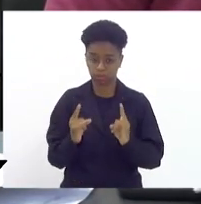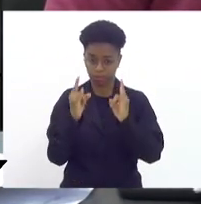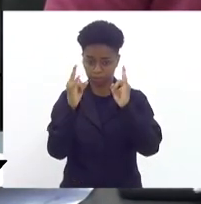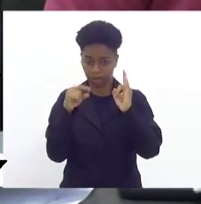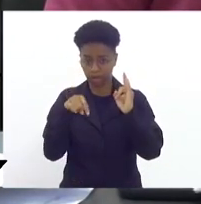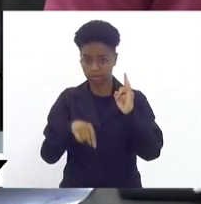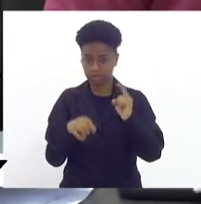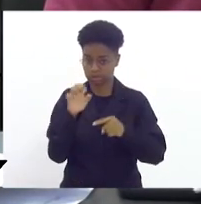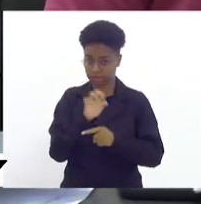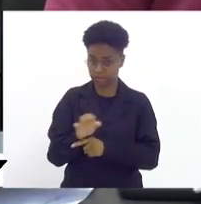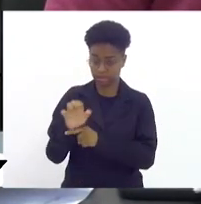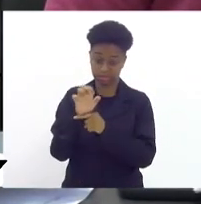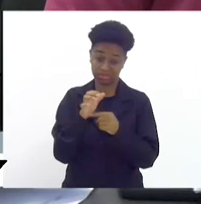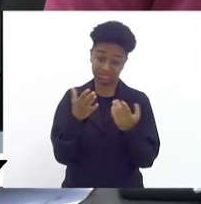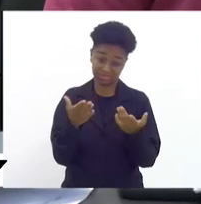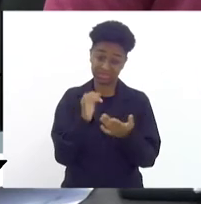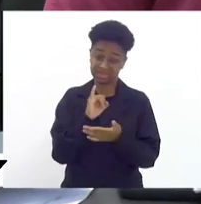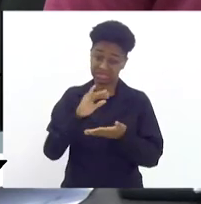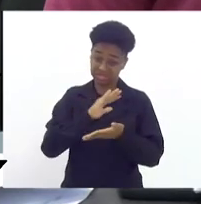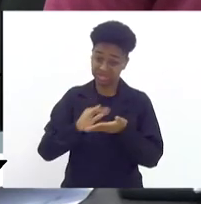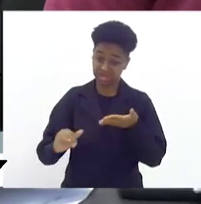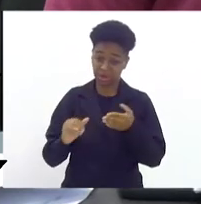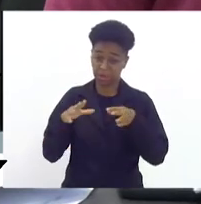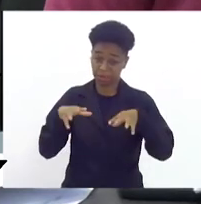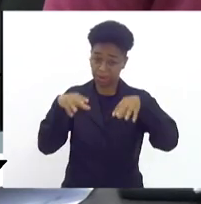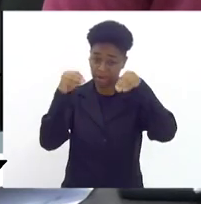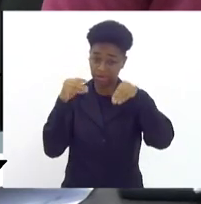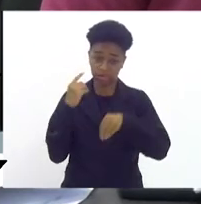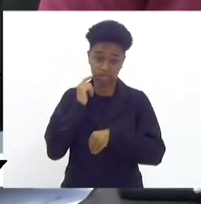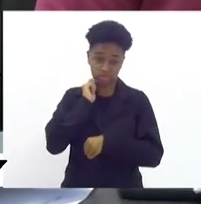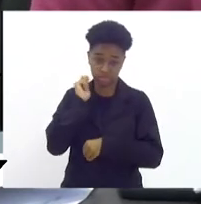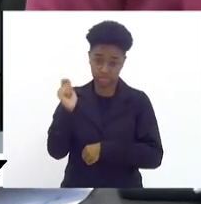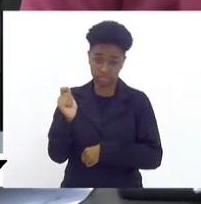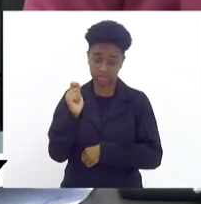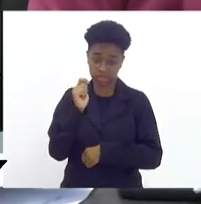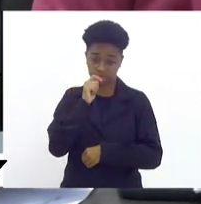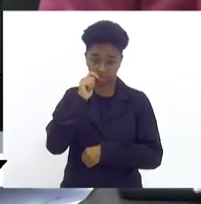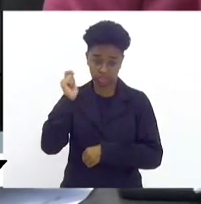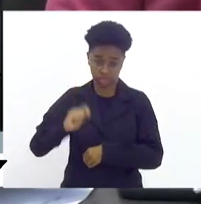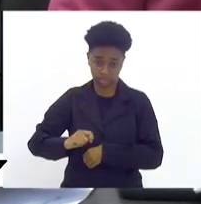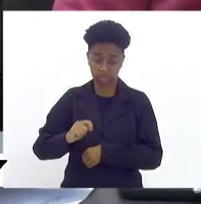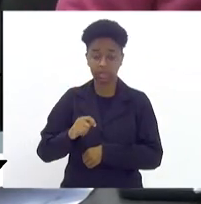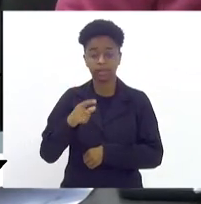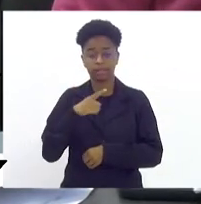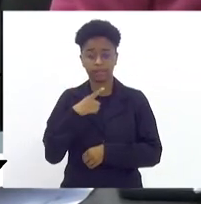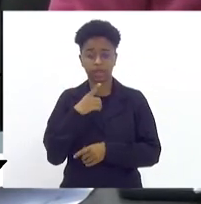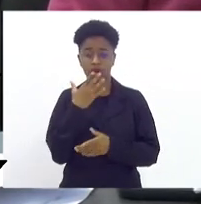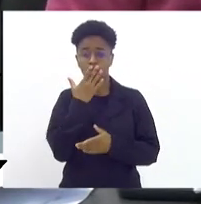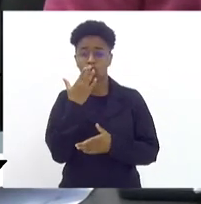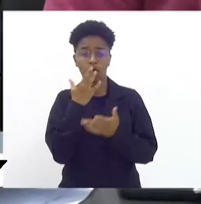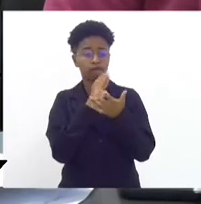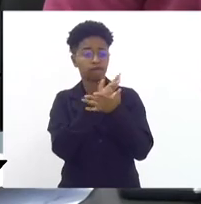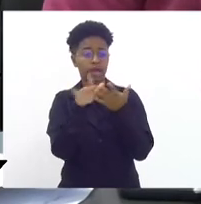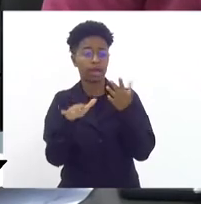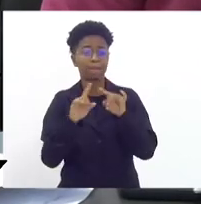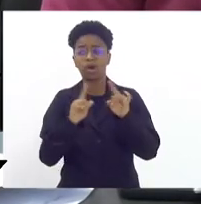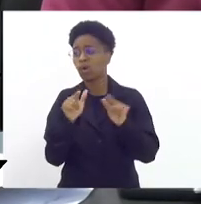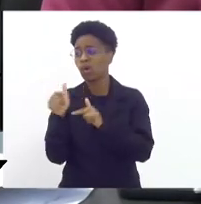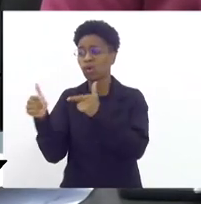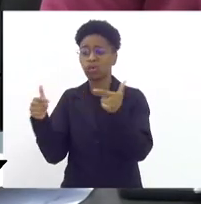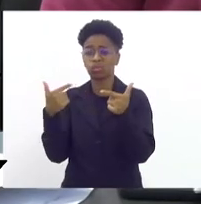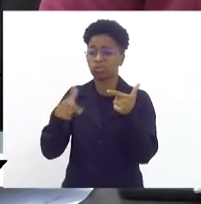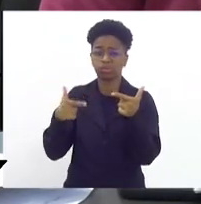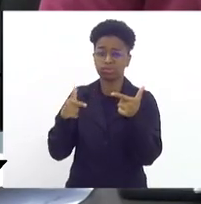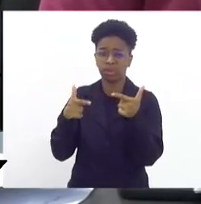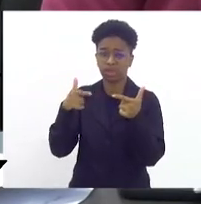Estado e, tirando aí o Palácio Tiradentes, que tem jogo de cores, os outros prédios não têm iluminação nenhuma. Palácio Guanabara também